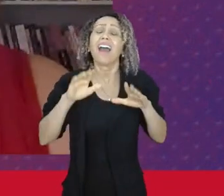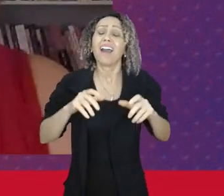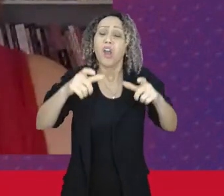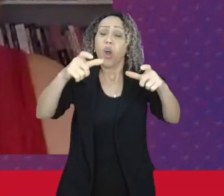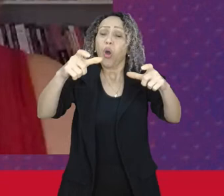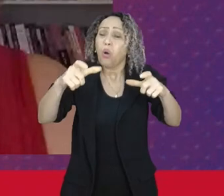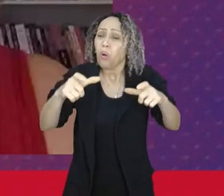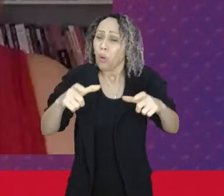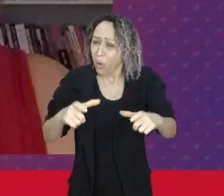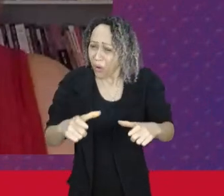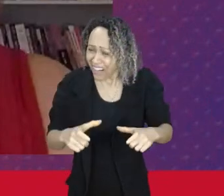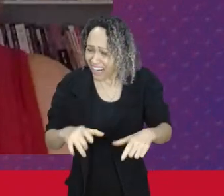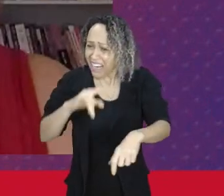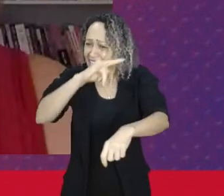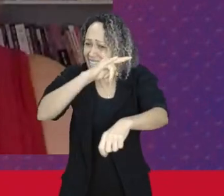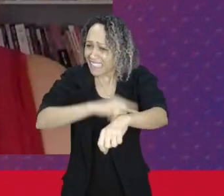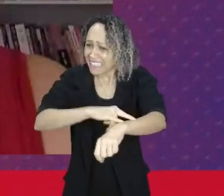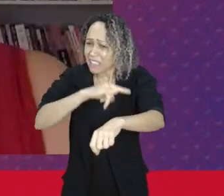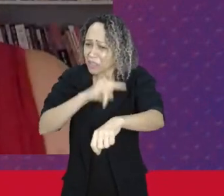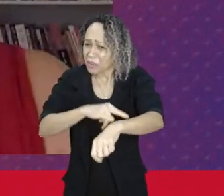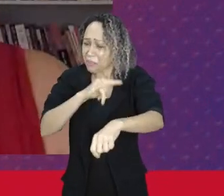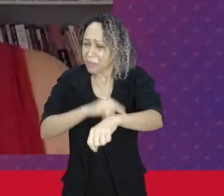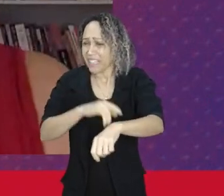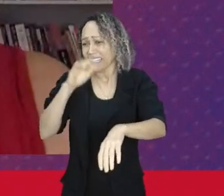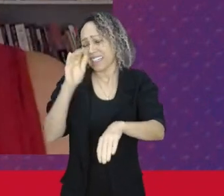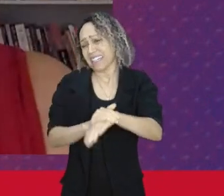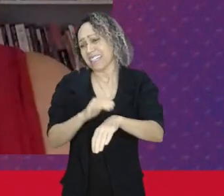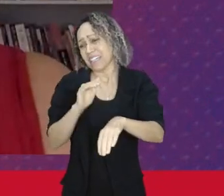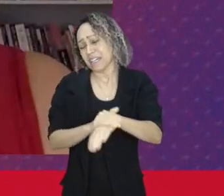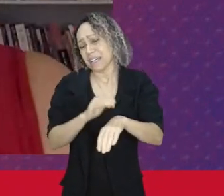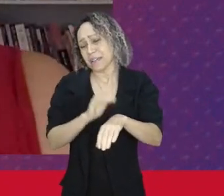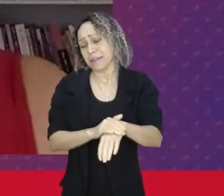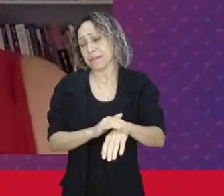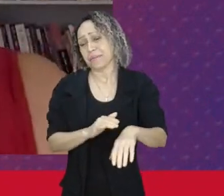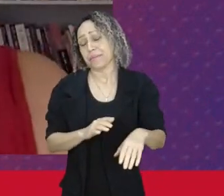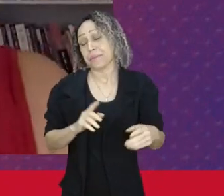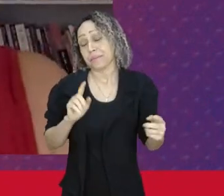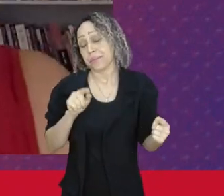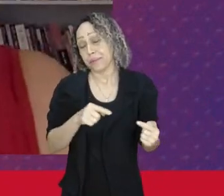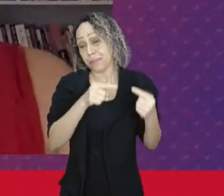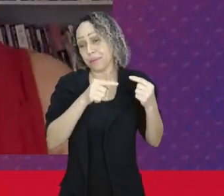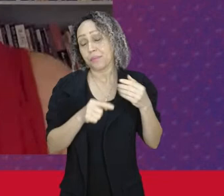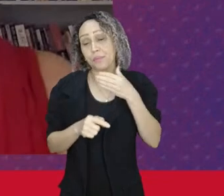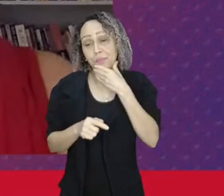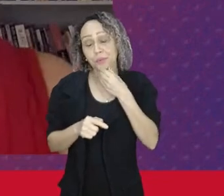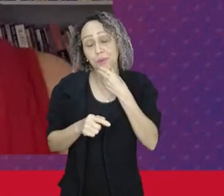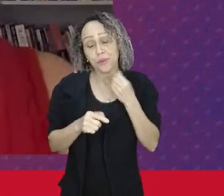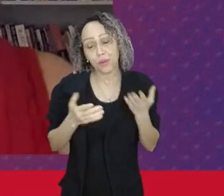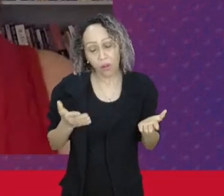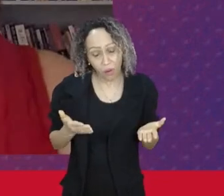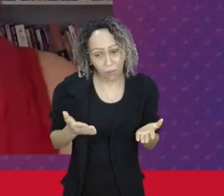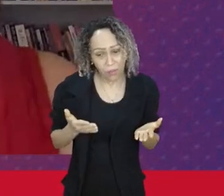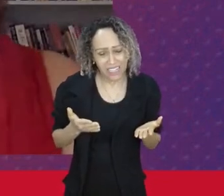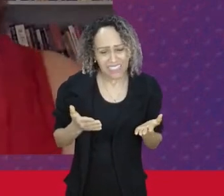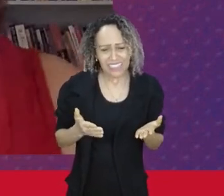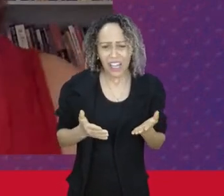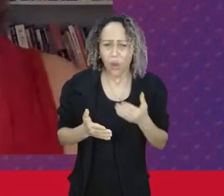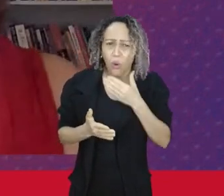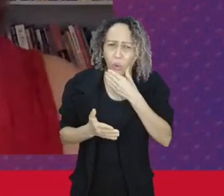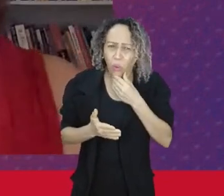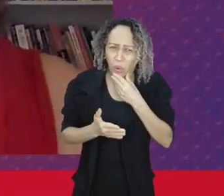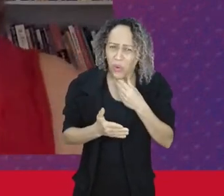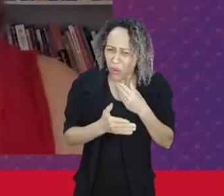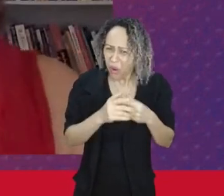estava planejando aquela intervenção, não passava que as mulheres poderiam